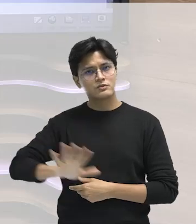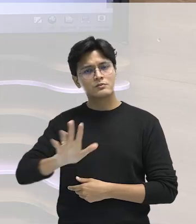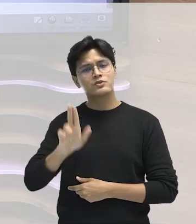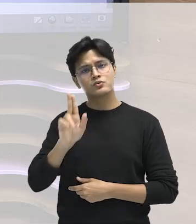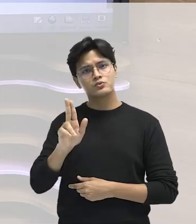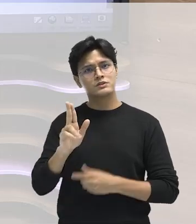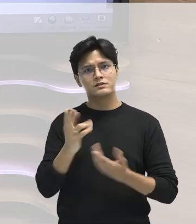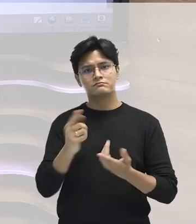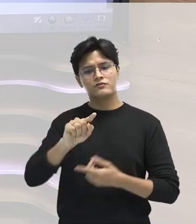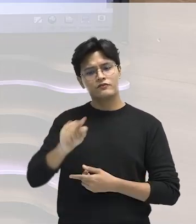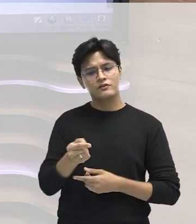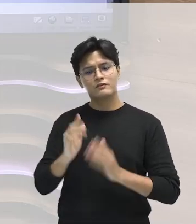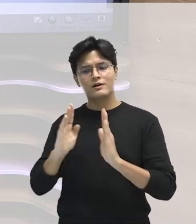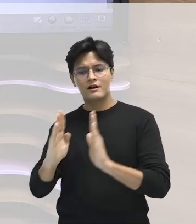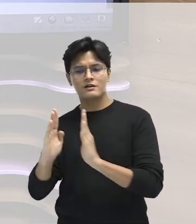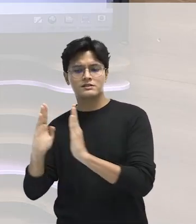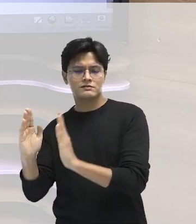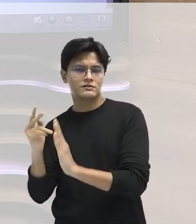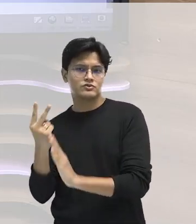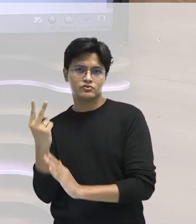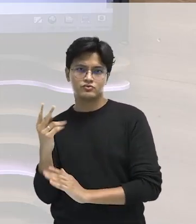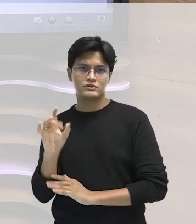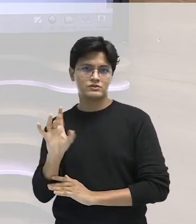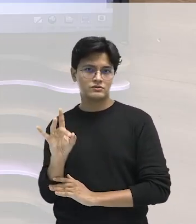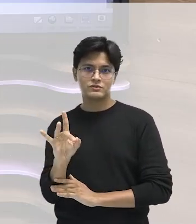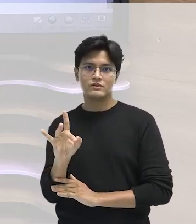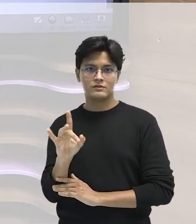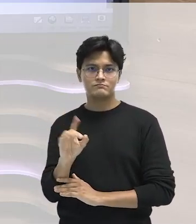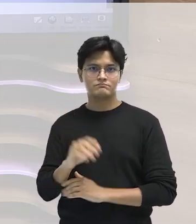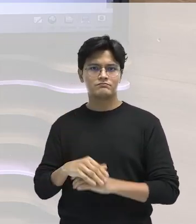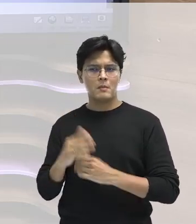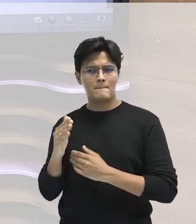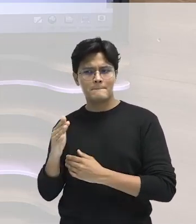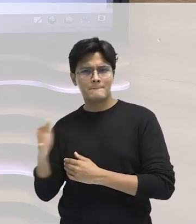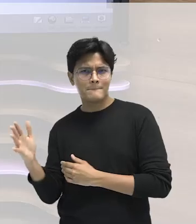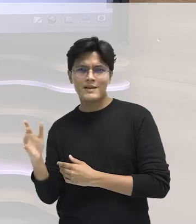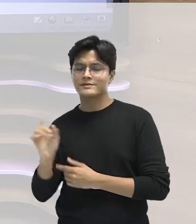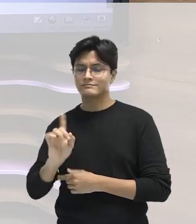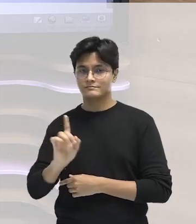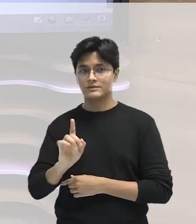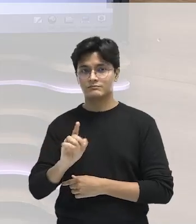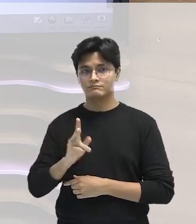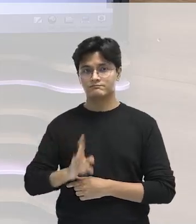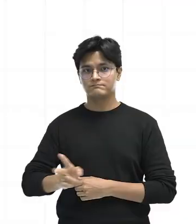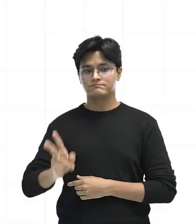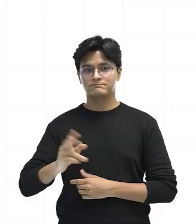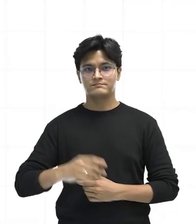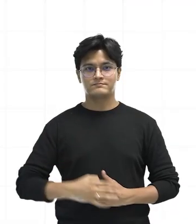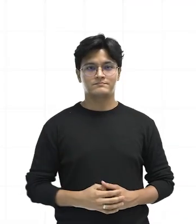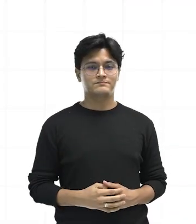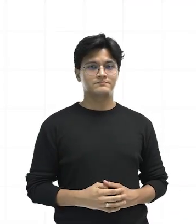casas decimais ali, tá? Chegou em duas casas decimais, já tá bom, tá certo? Vamos seguindo.